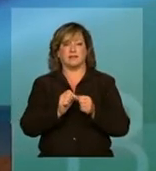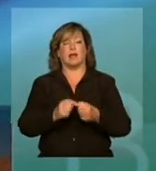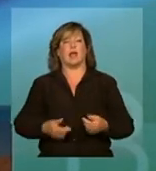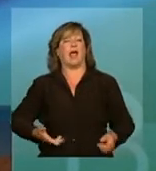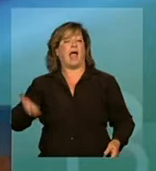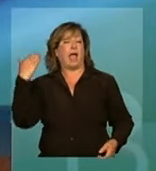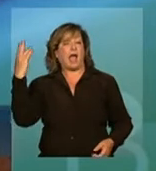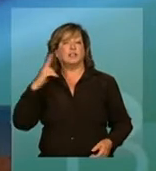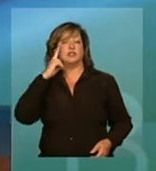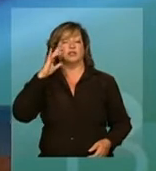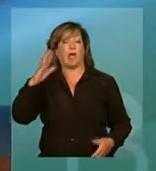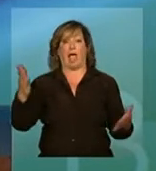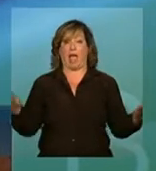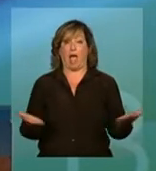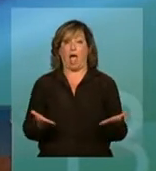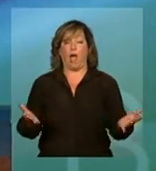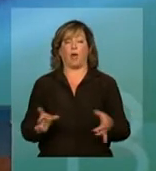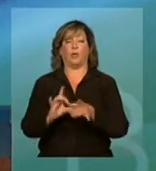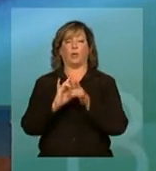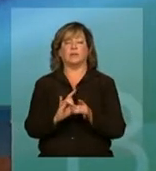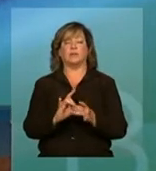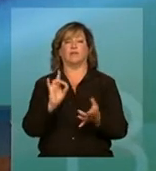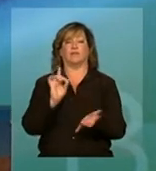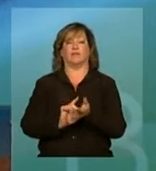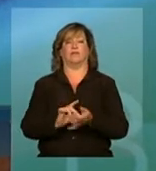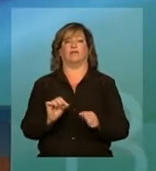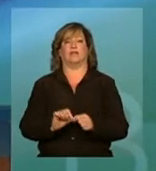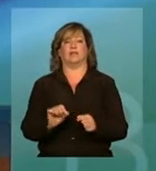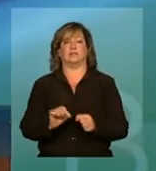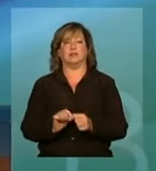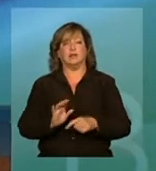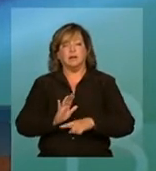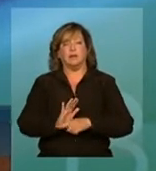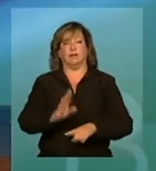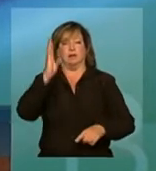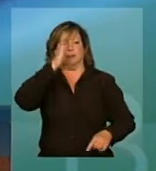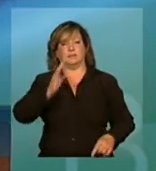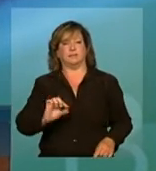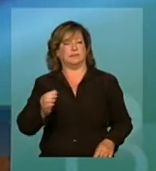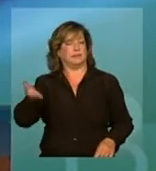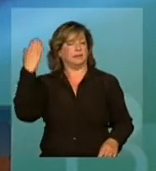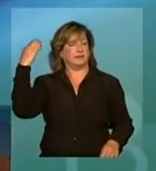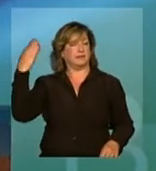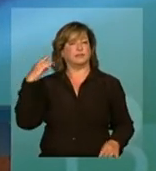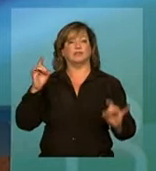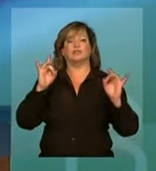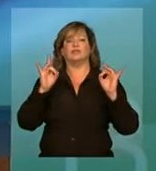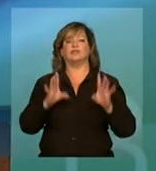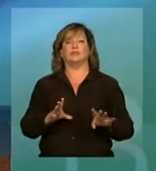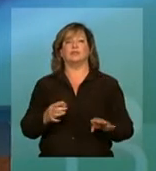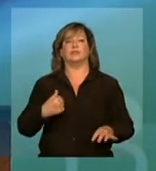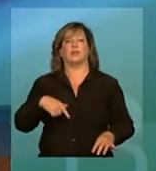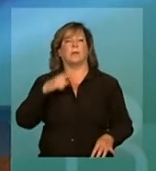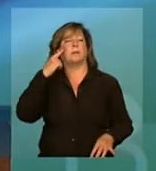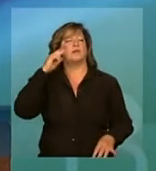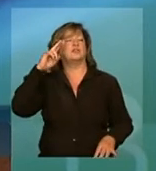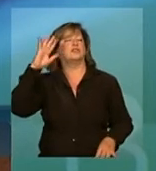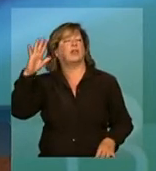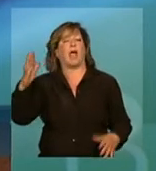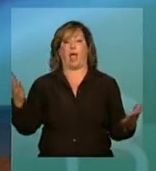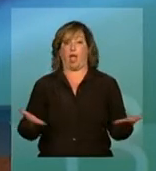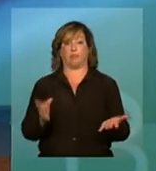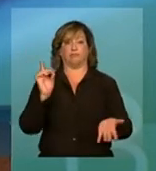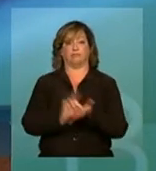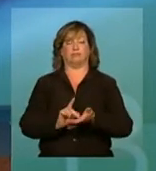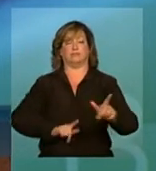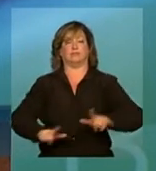agora estamos unidos no fazer, no construir o Brasil que antes somente ousávamos sonhar. E essa